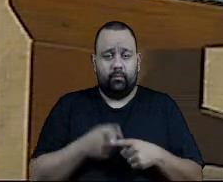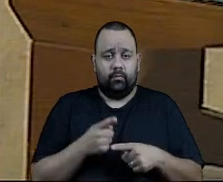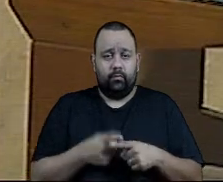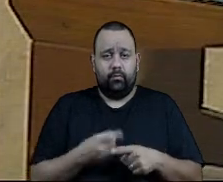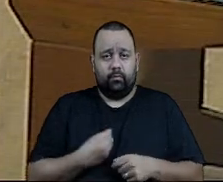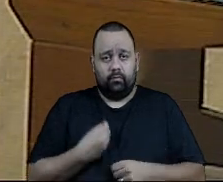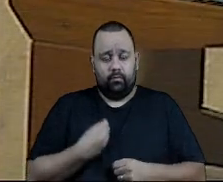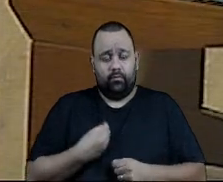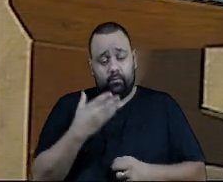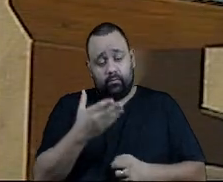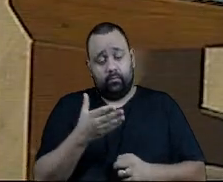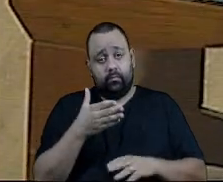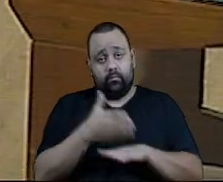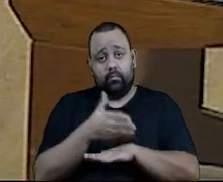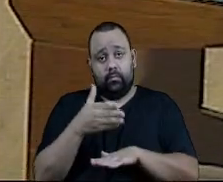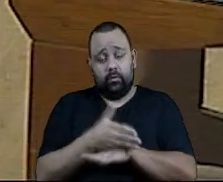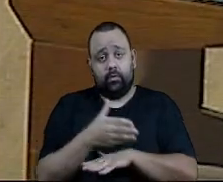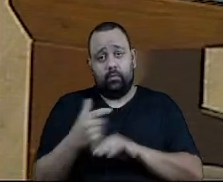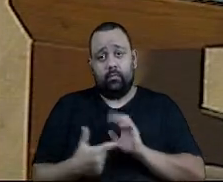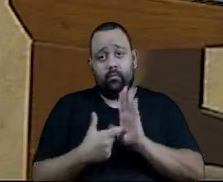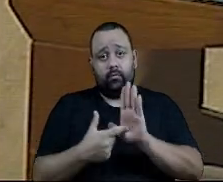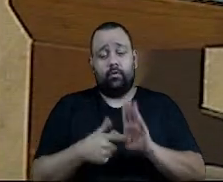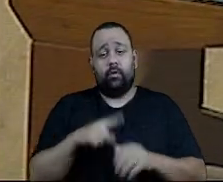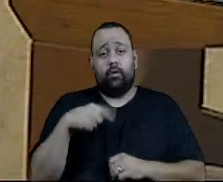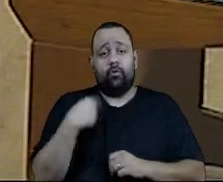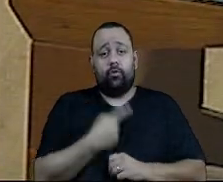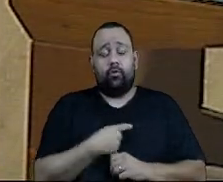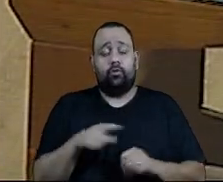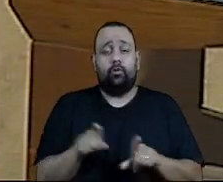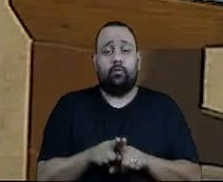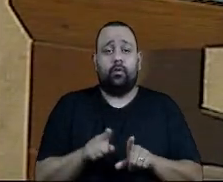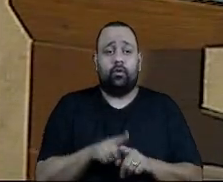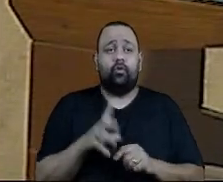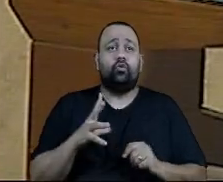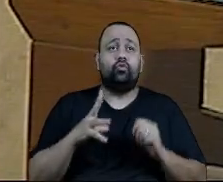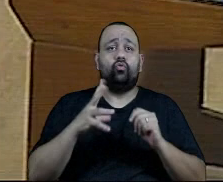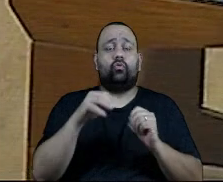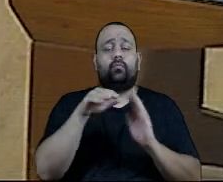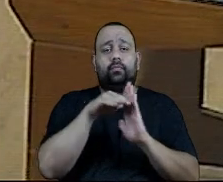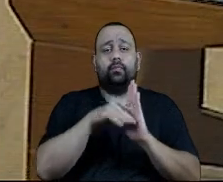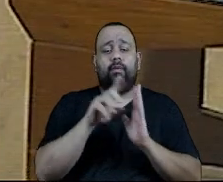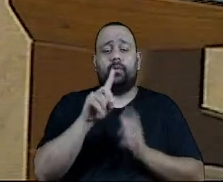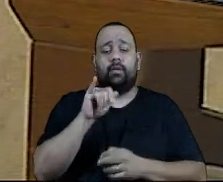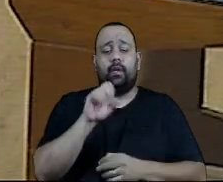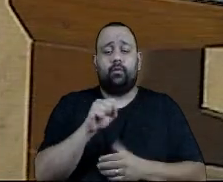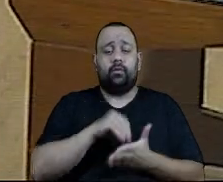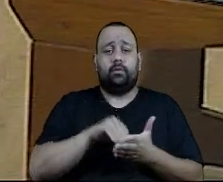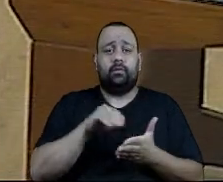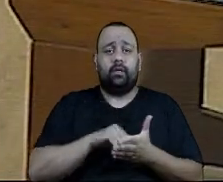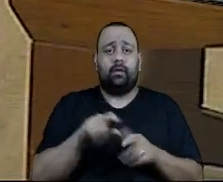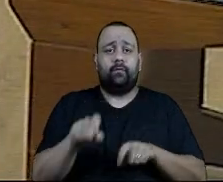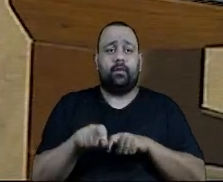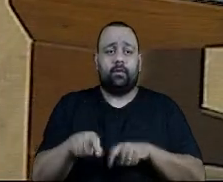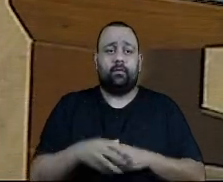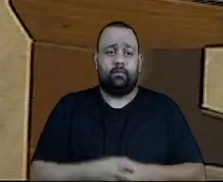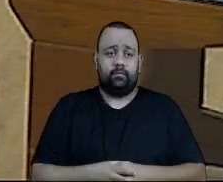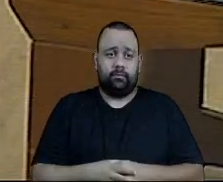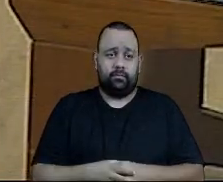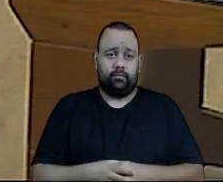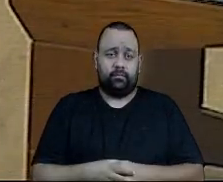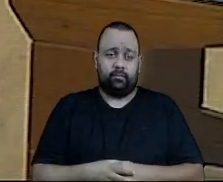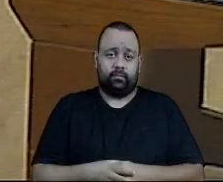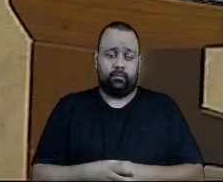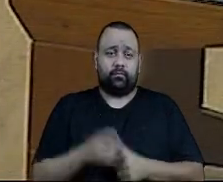aí por participar, por apresentar para nós aí todos os dados aí da Secretaria de